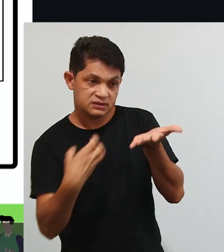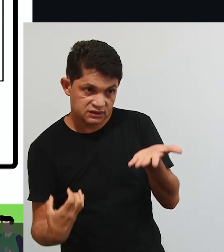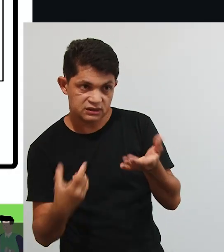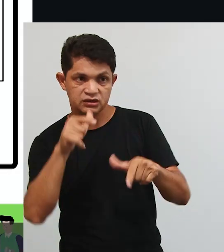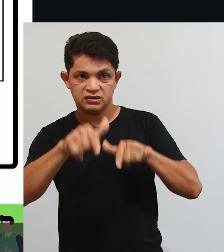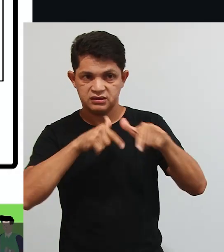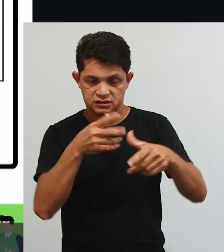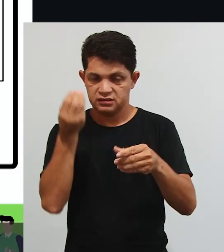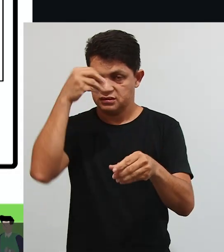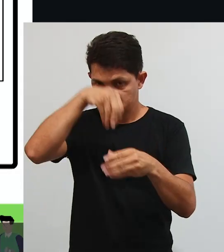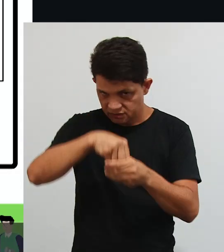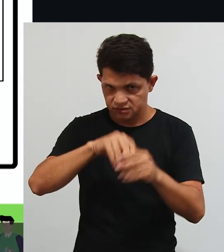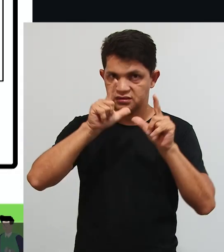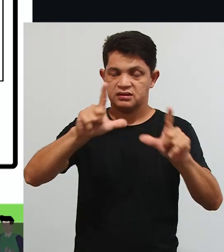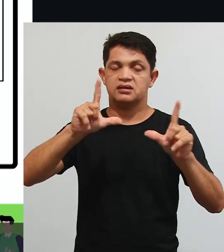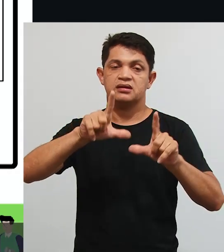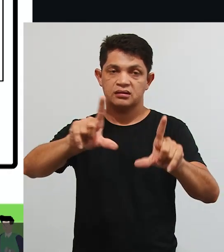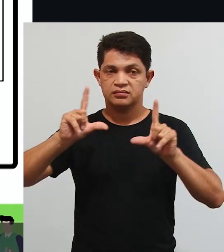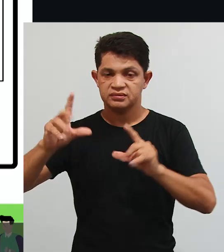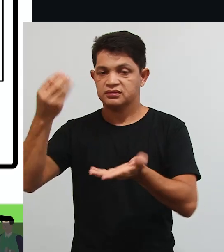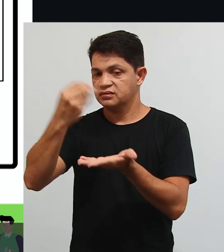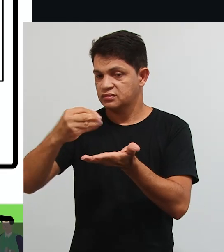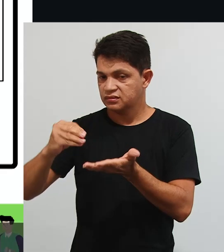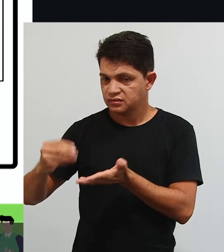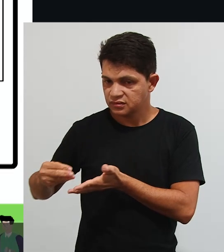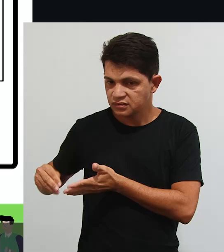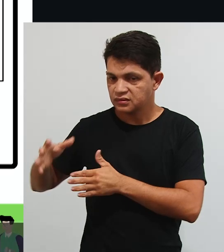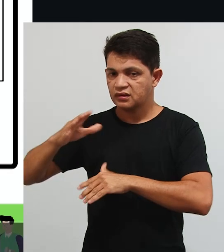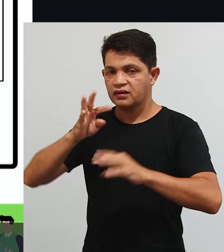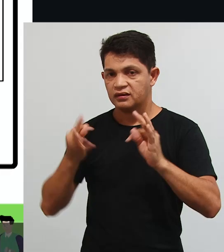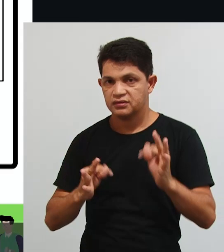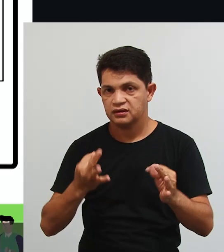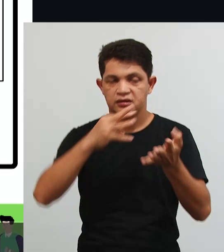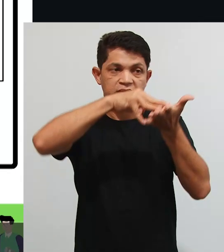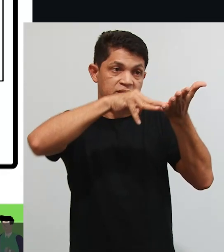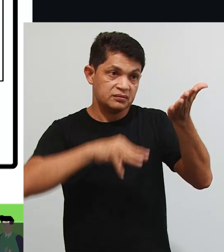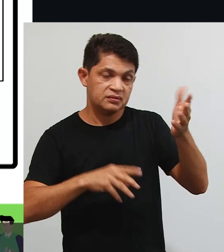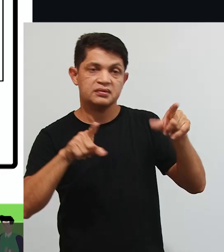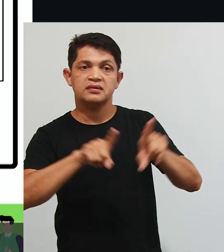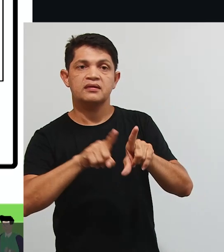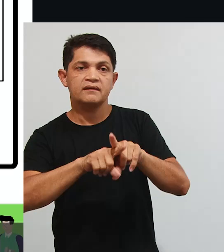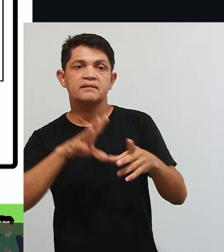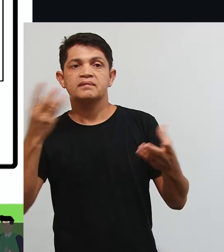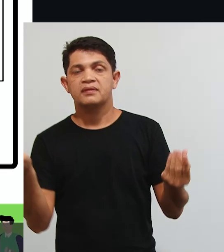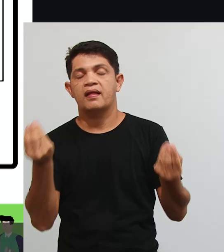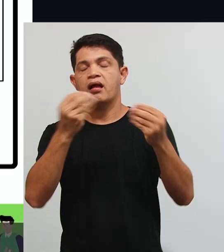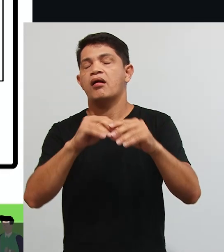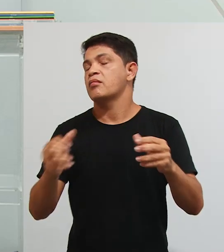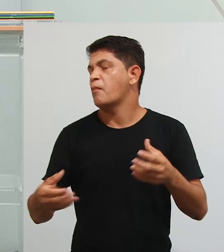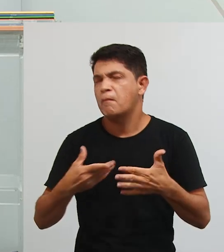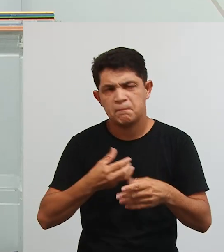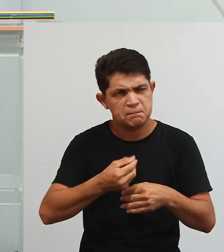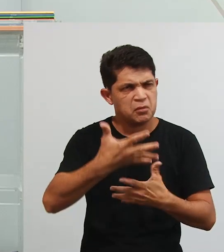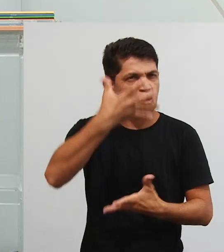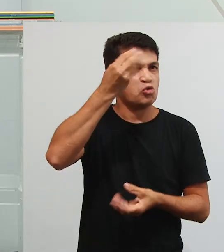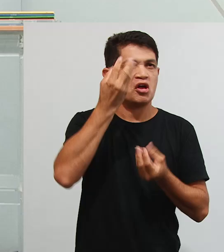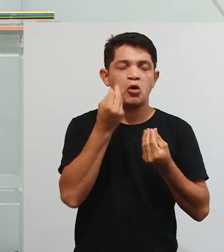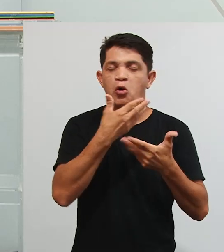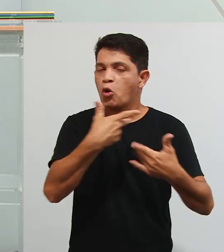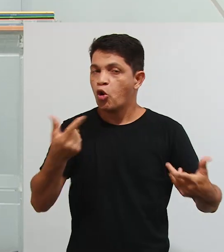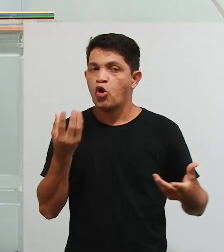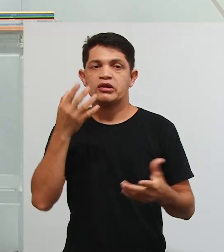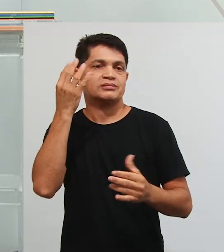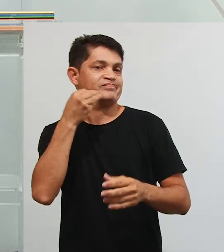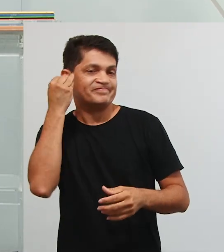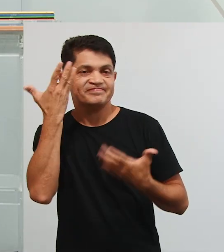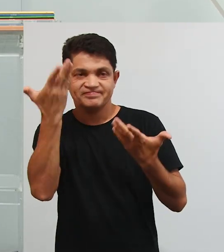material didático, tecnologias, legislação educacional, currículo, educação à distância, mineração de dados, design educacional, metodologia ativa. O meu currículo é um pouquinho